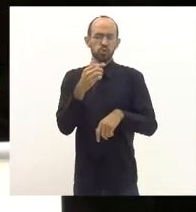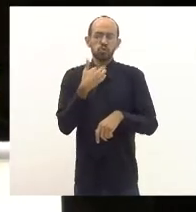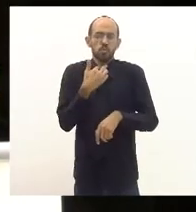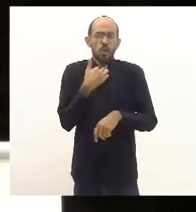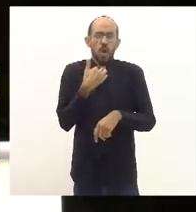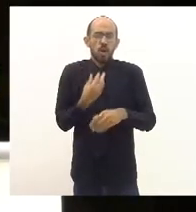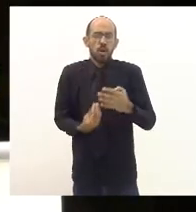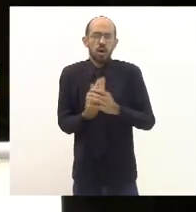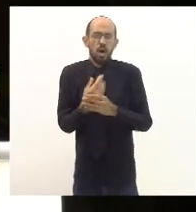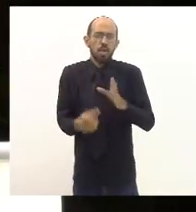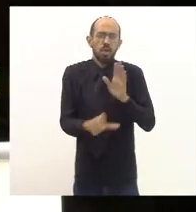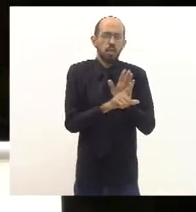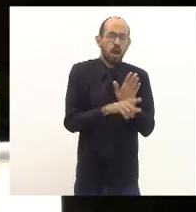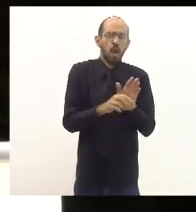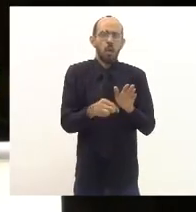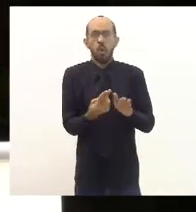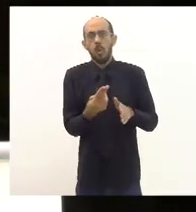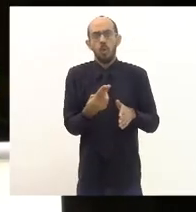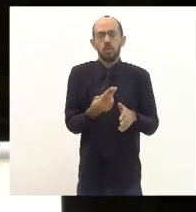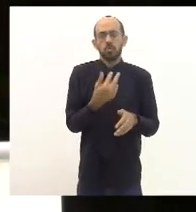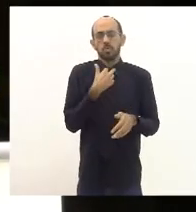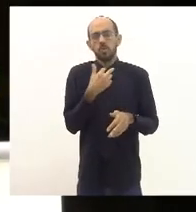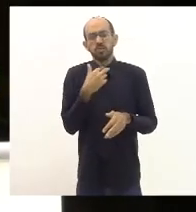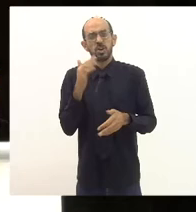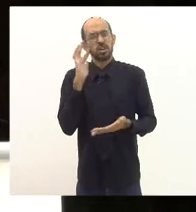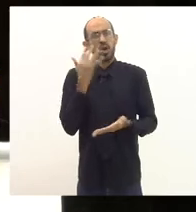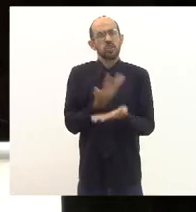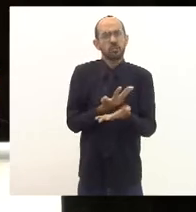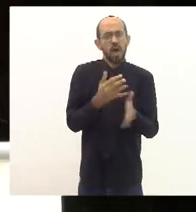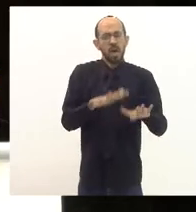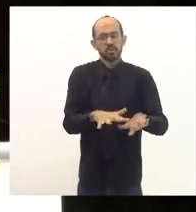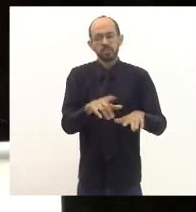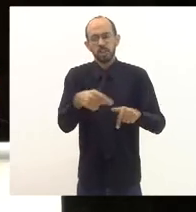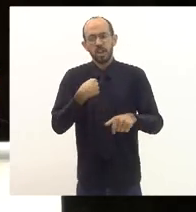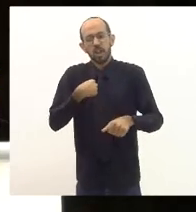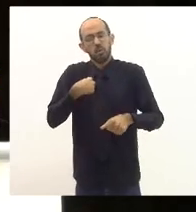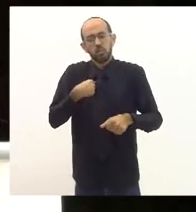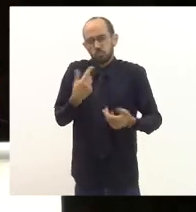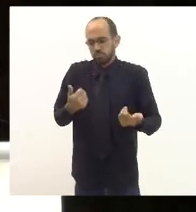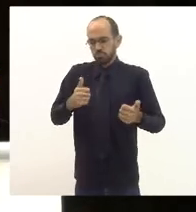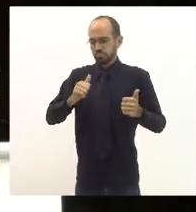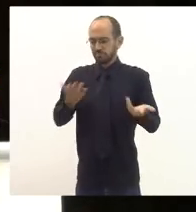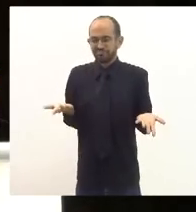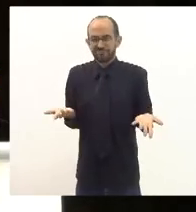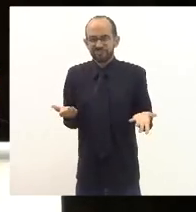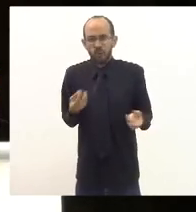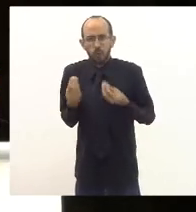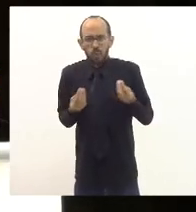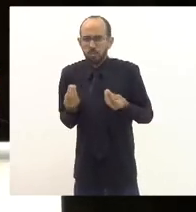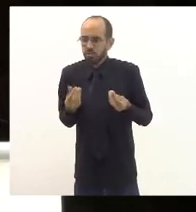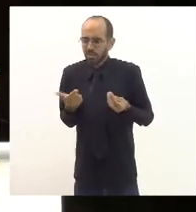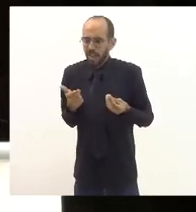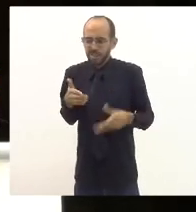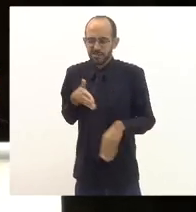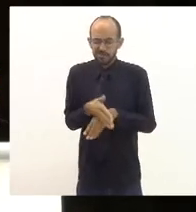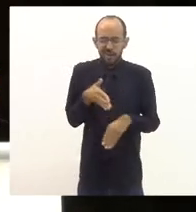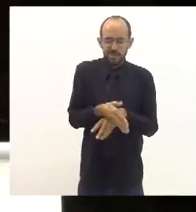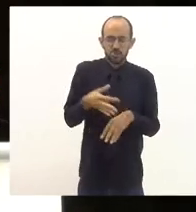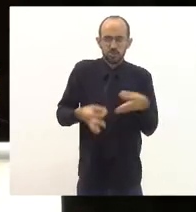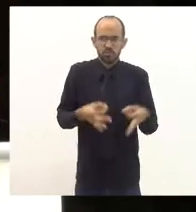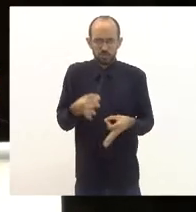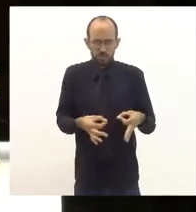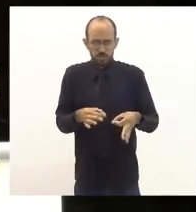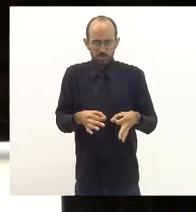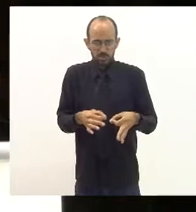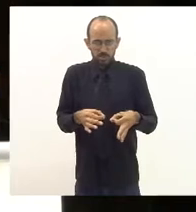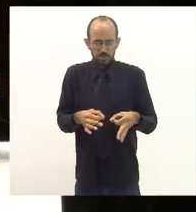legislar, o STF não podia ter decidido daquela forma, eu acabo tirando o acesso à justiça. E não cabe, porque o que o